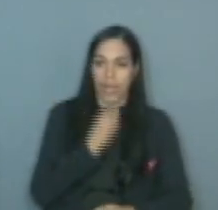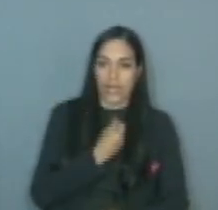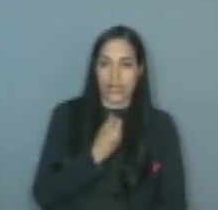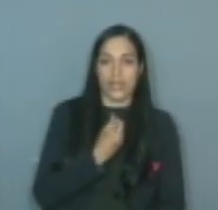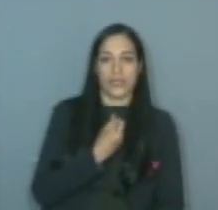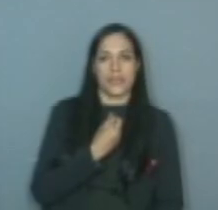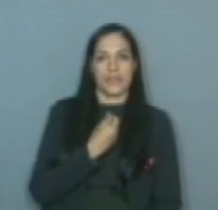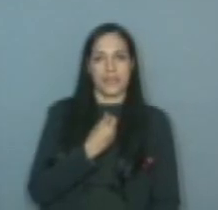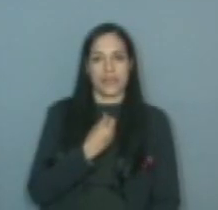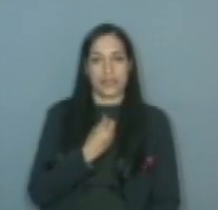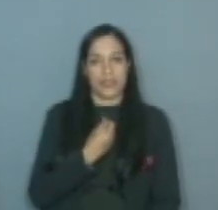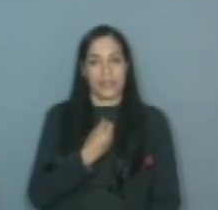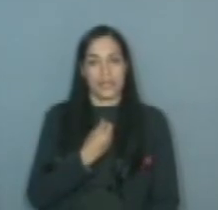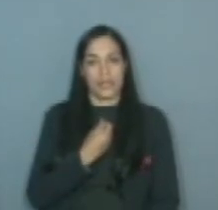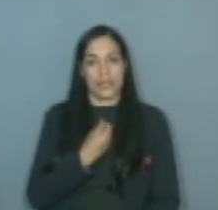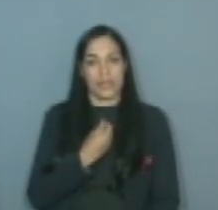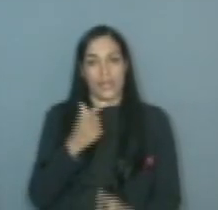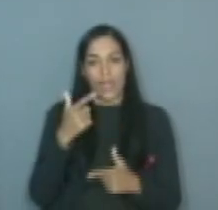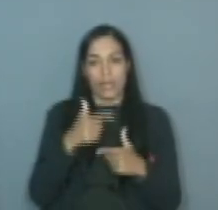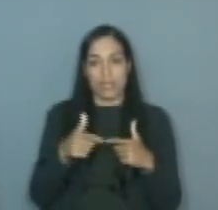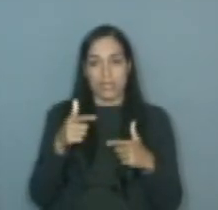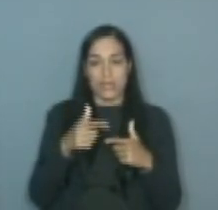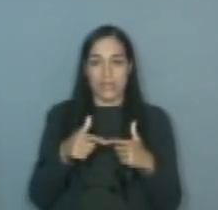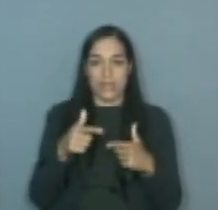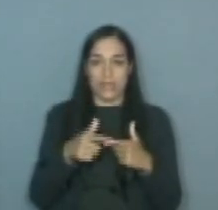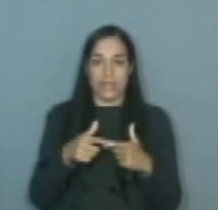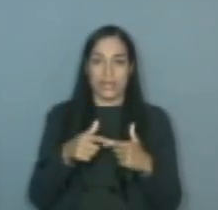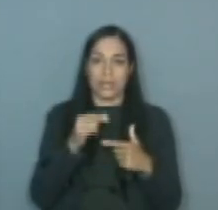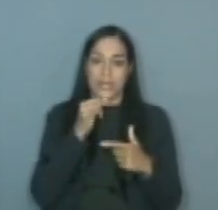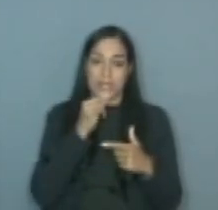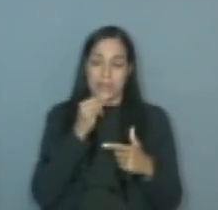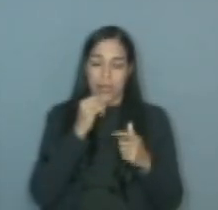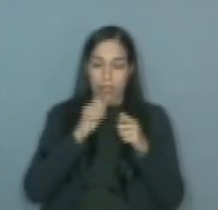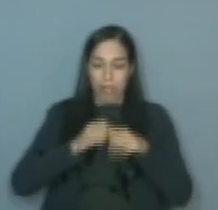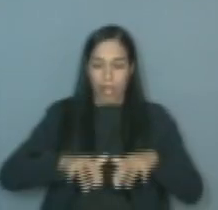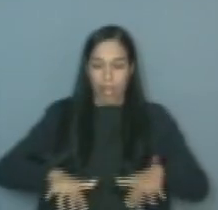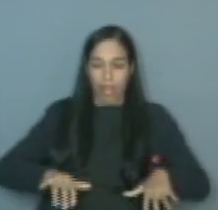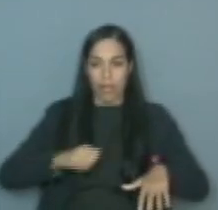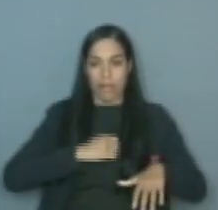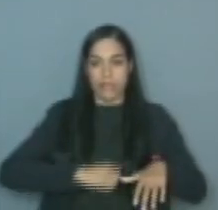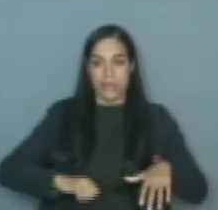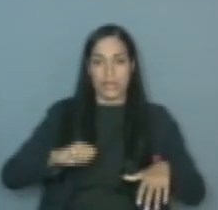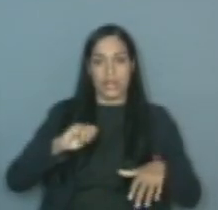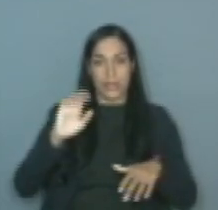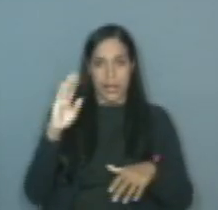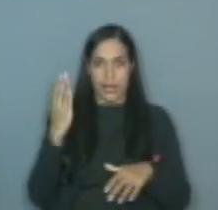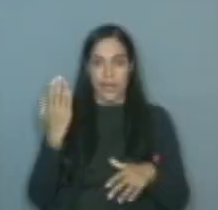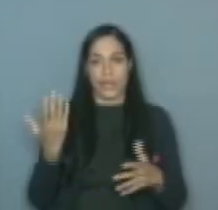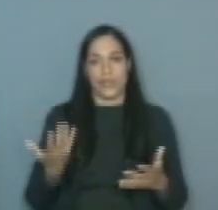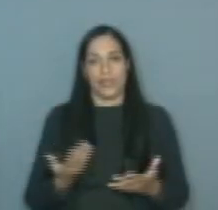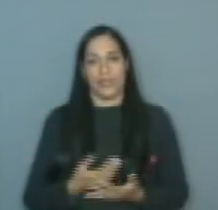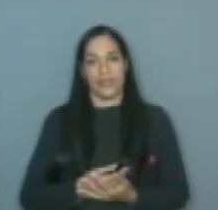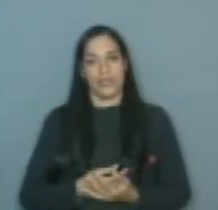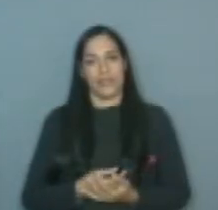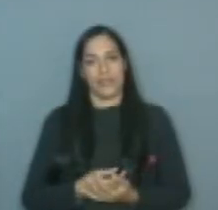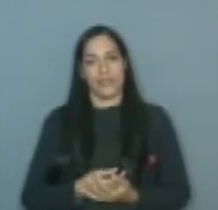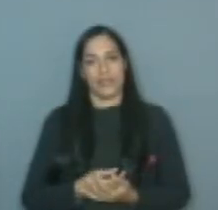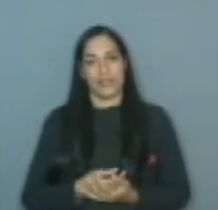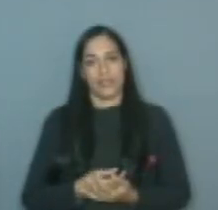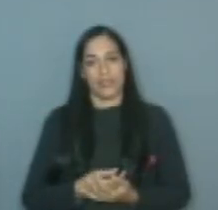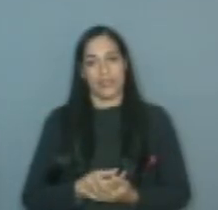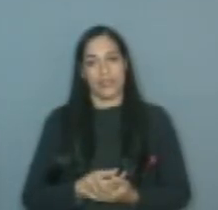esgoto esborrando no banheiro. Então é questão de prioridade. E aí, amigos e